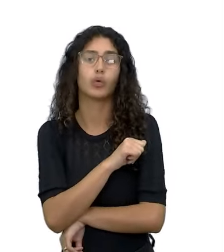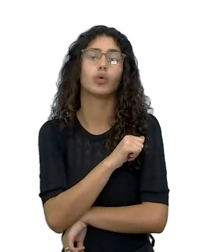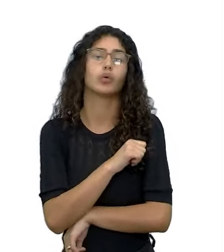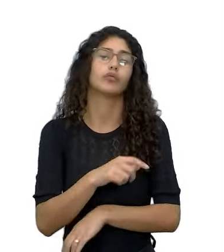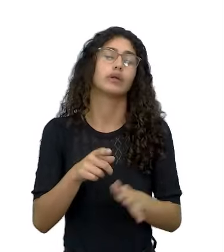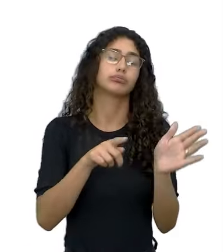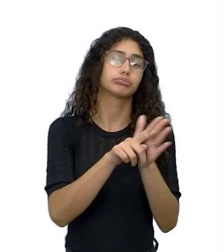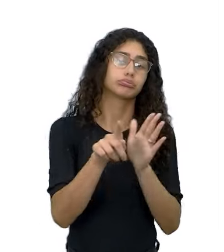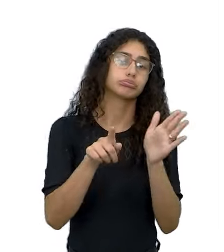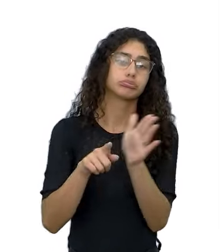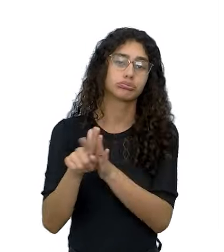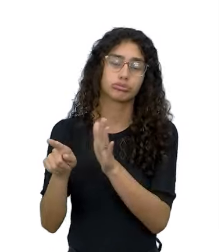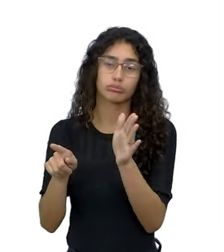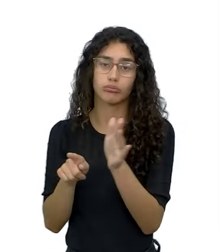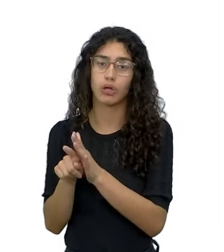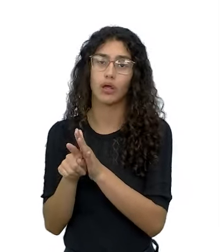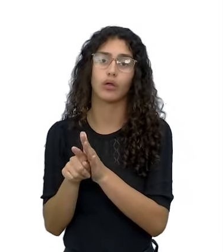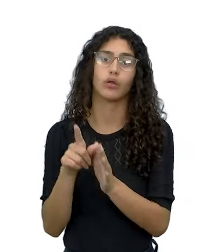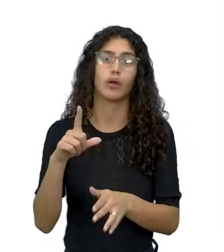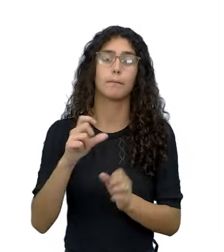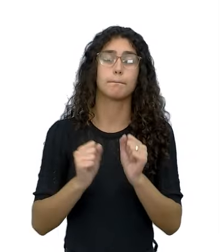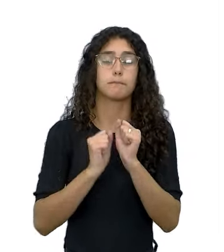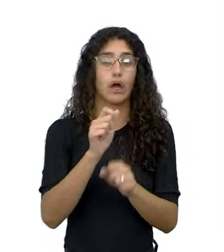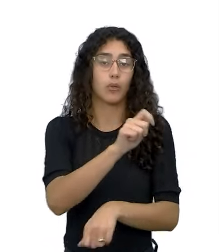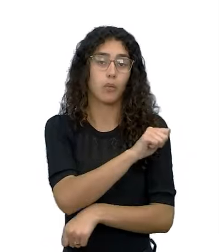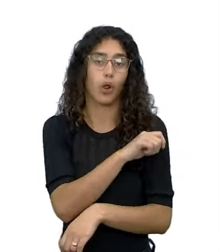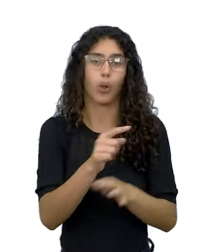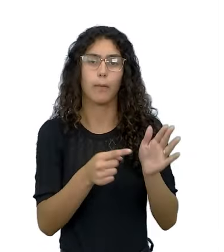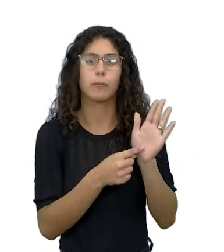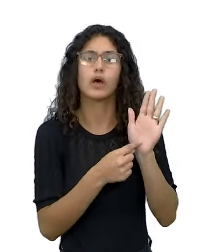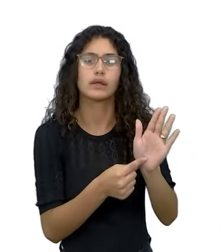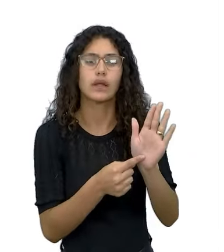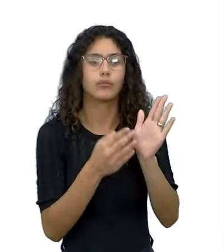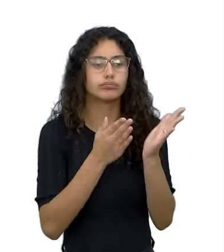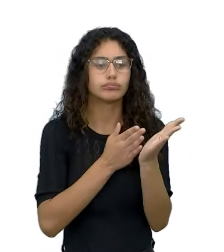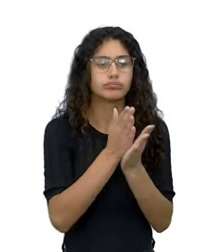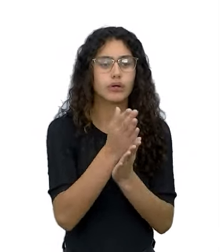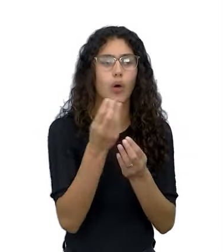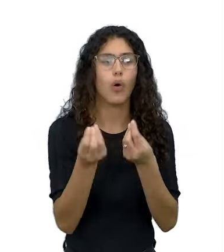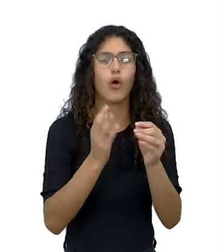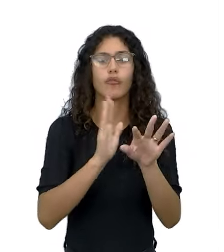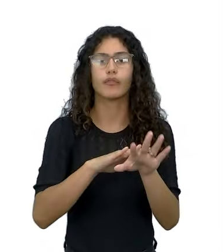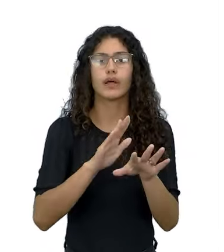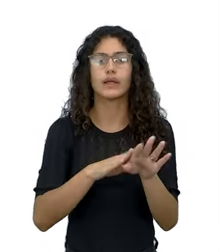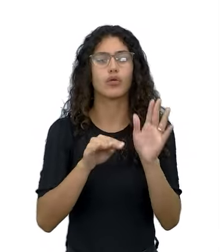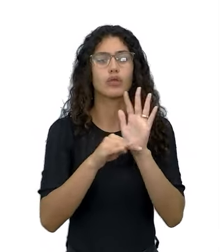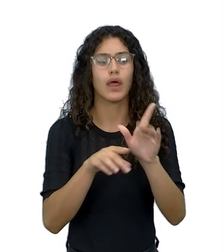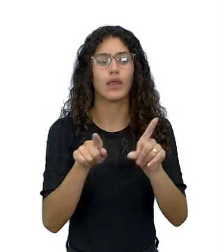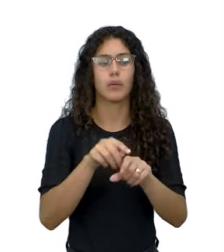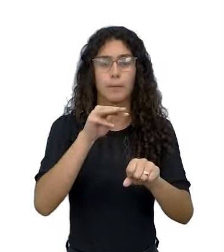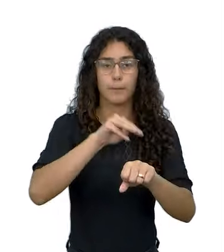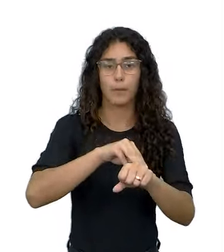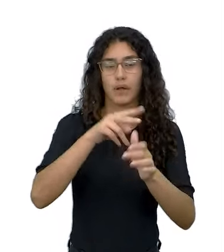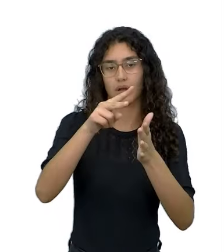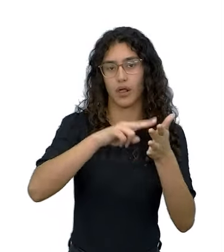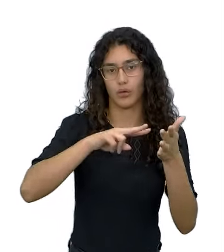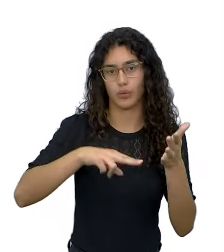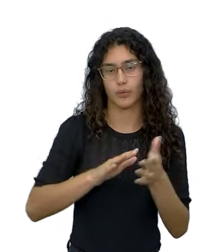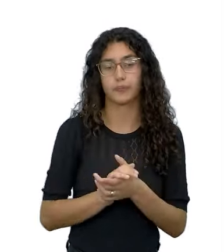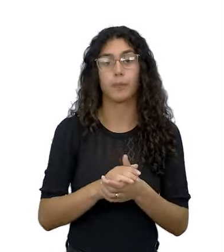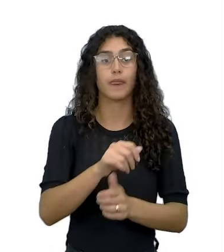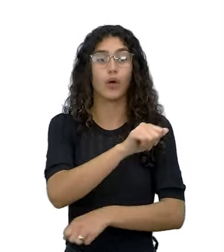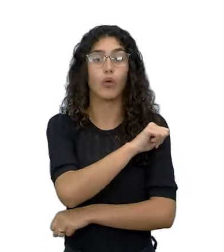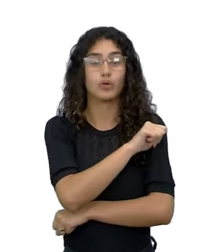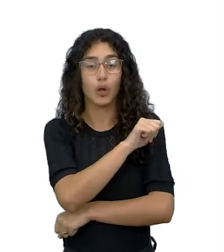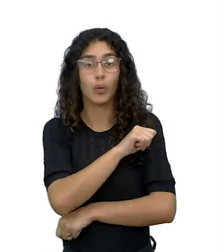fazer questionamentos com o estudante, né, mostrar, então, direcionar a visão do estudante durante essa leitura. Os